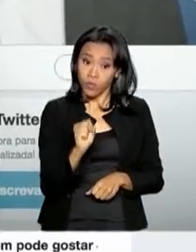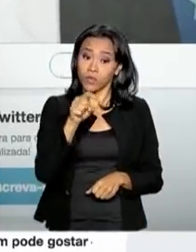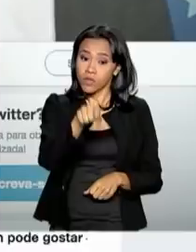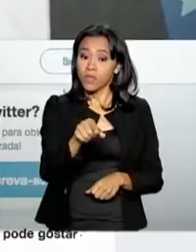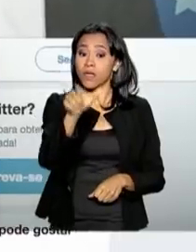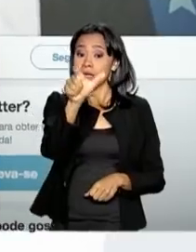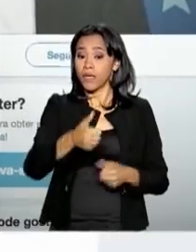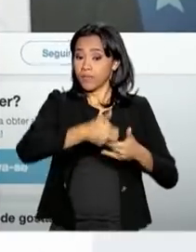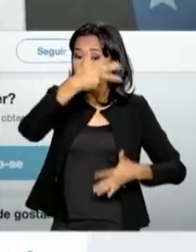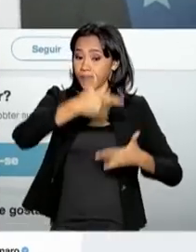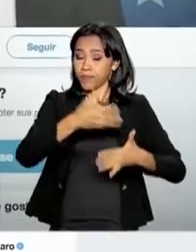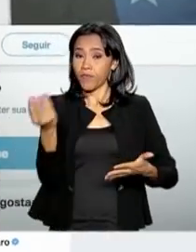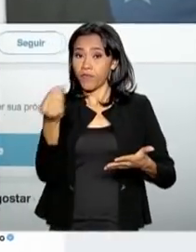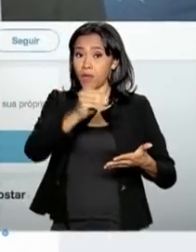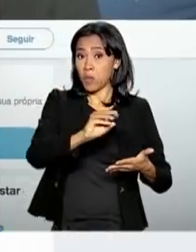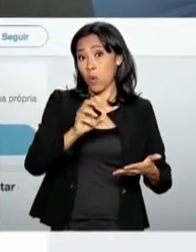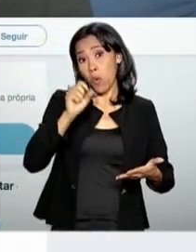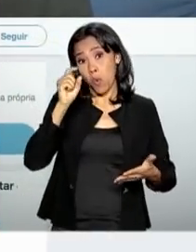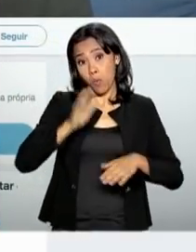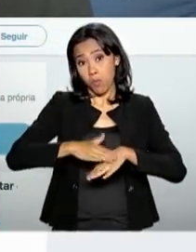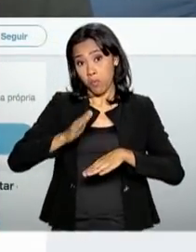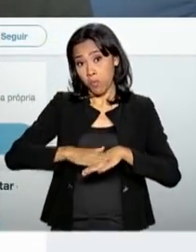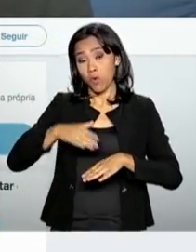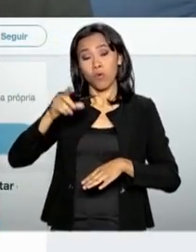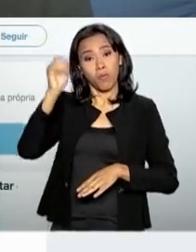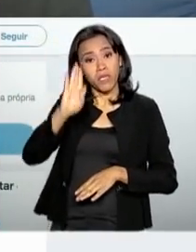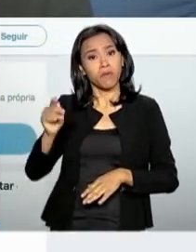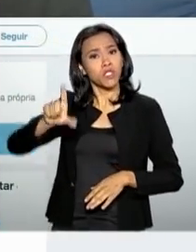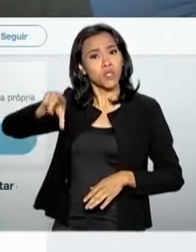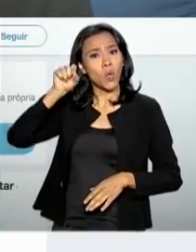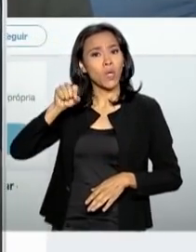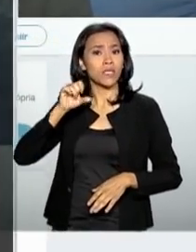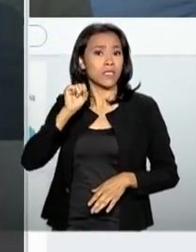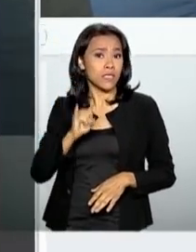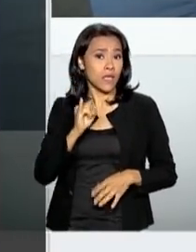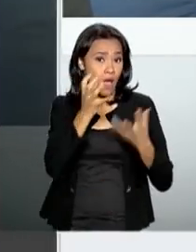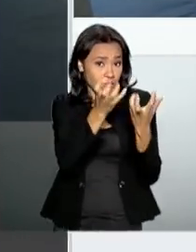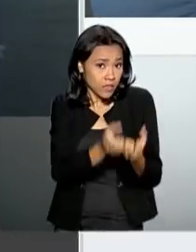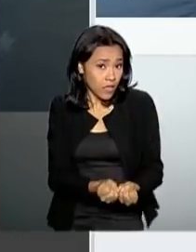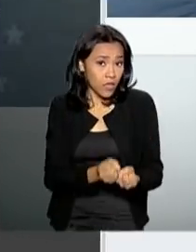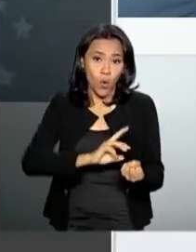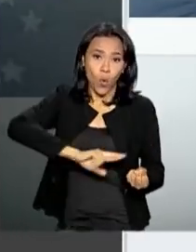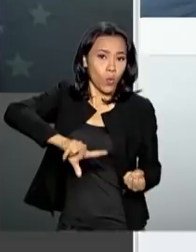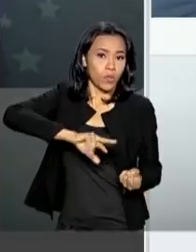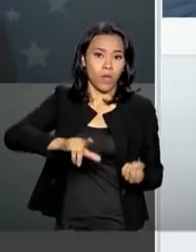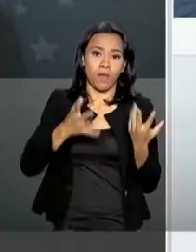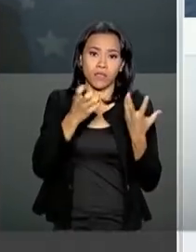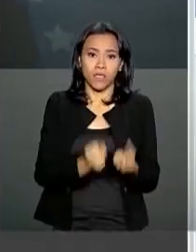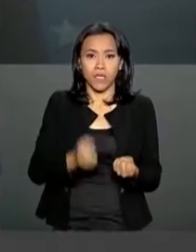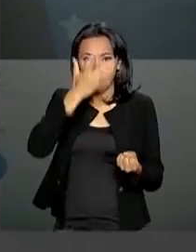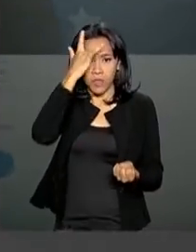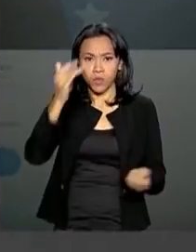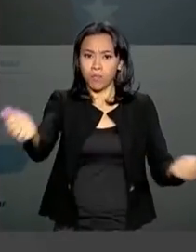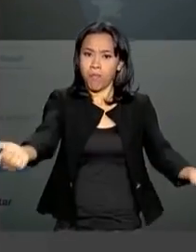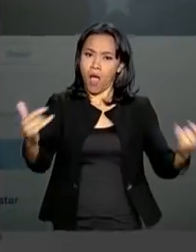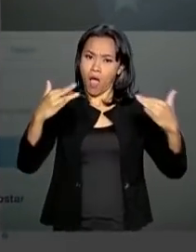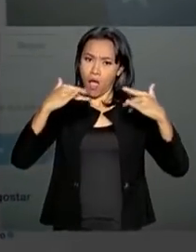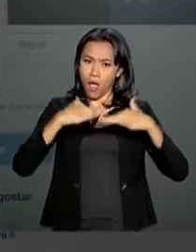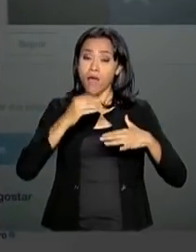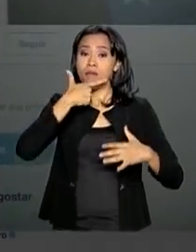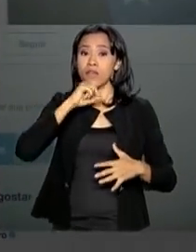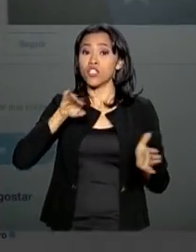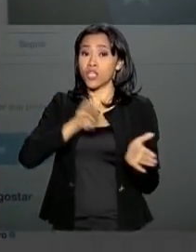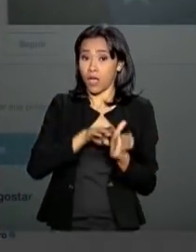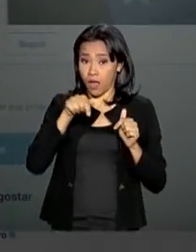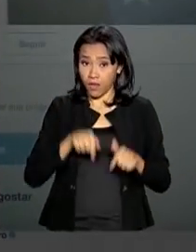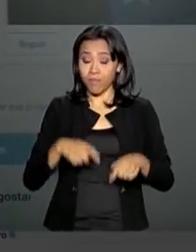é soberano para decidir se aceita ou não migrantes quem porventura vier para cá Deverá estar sujeito às nossas leis